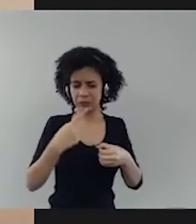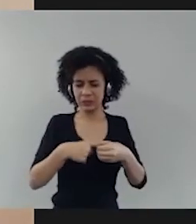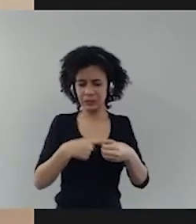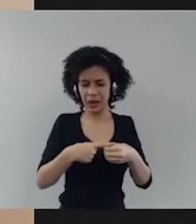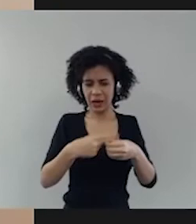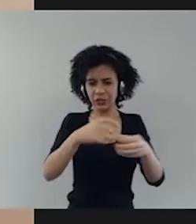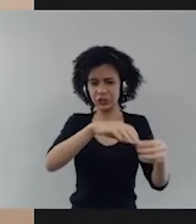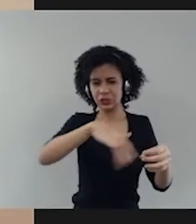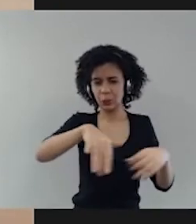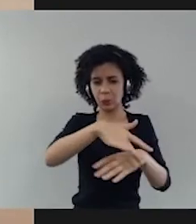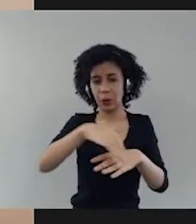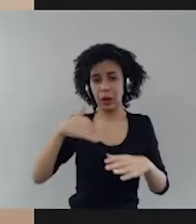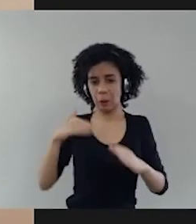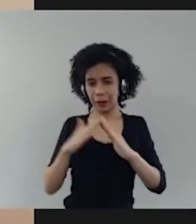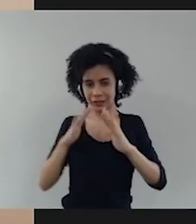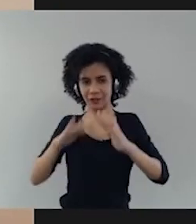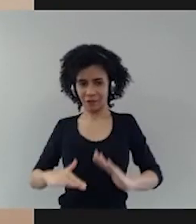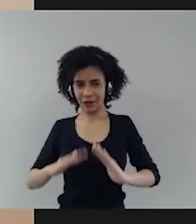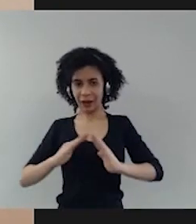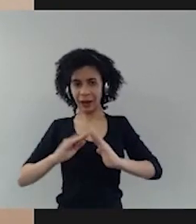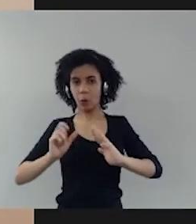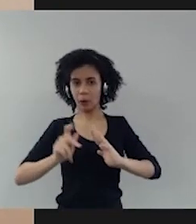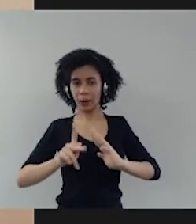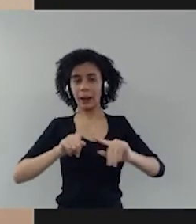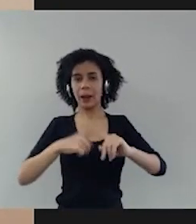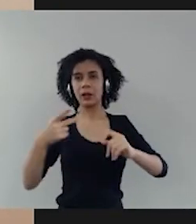para mim, porque eu vou me manter